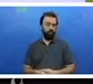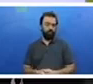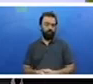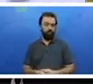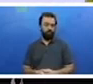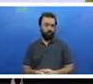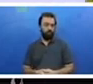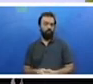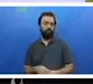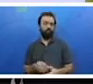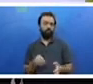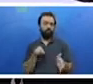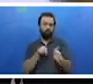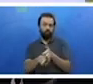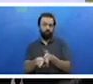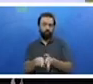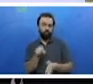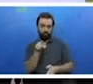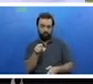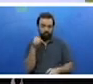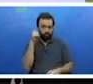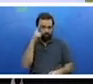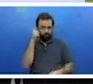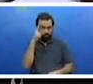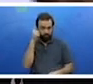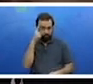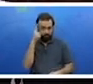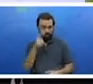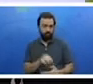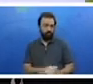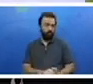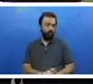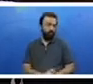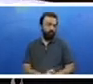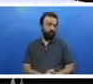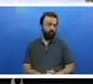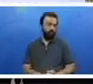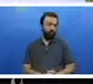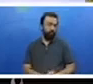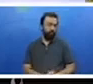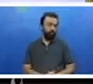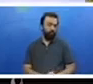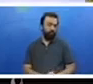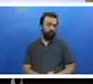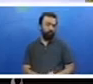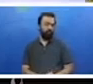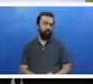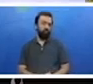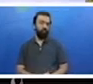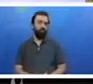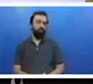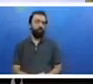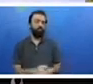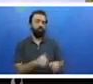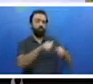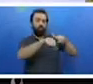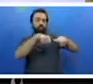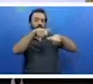E outra pergunta, para vocês pensarem depois, porque o tempo não ajuda. As variações aqui,